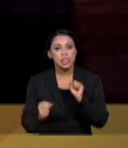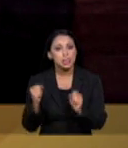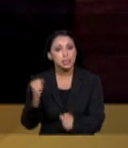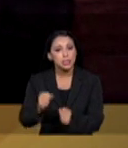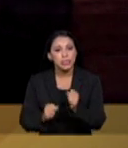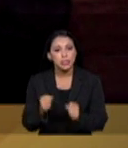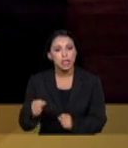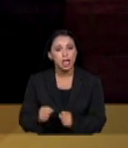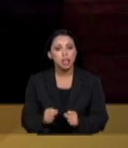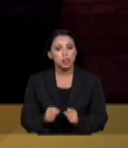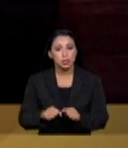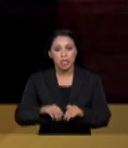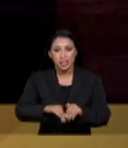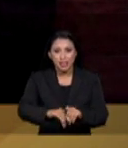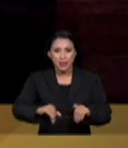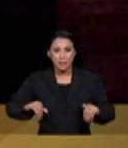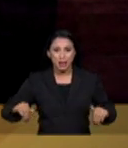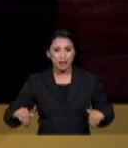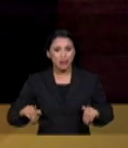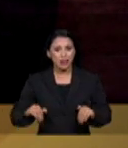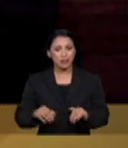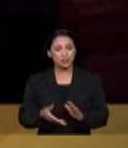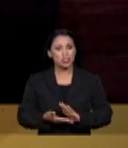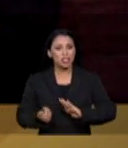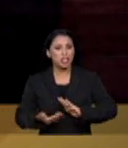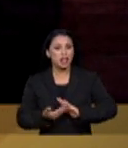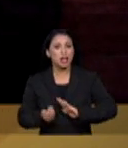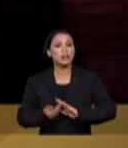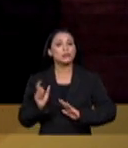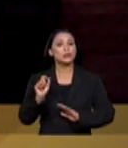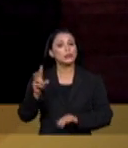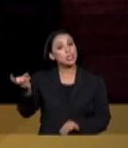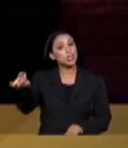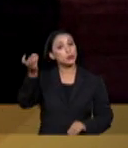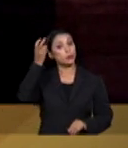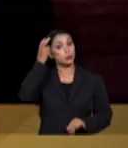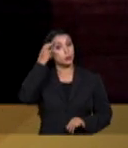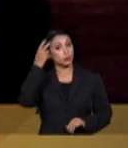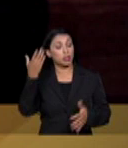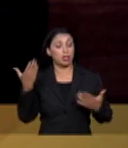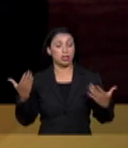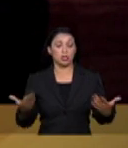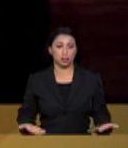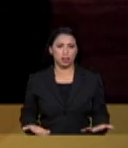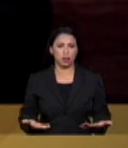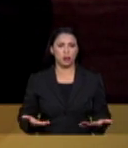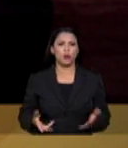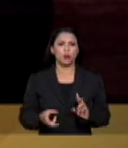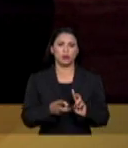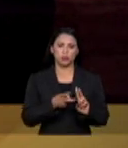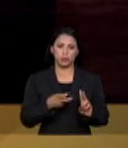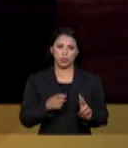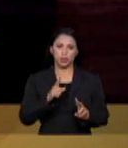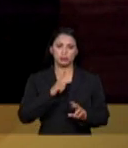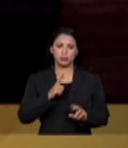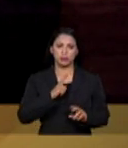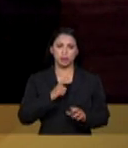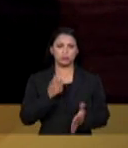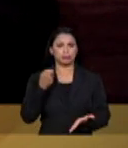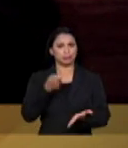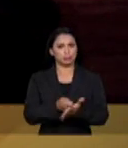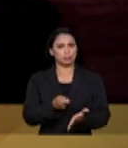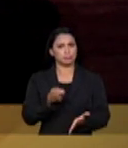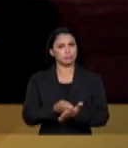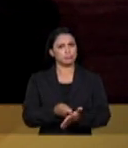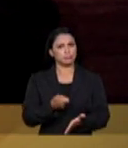e desempregados e sua cultura nesse cenário resistir os conflitos de forma